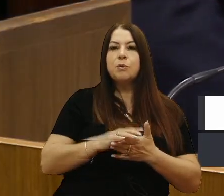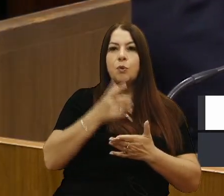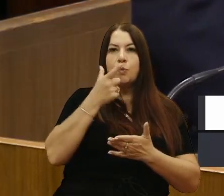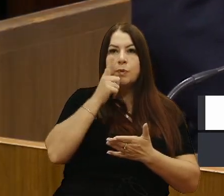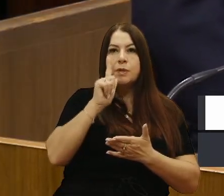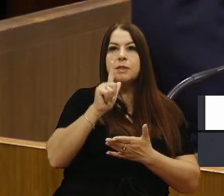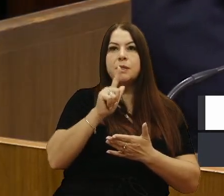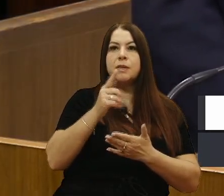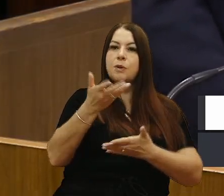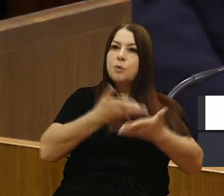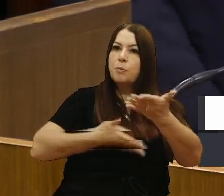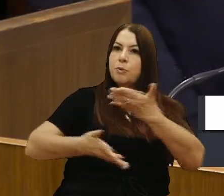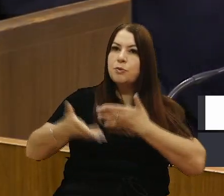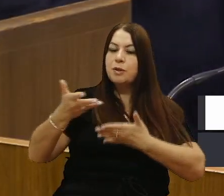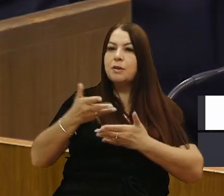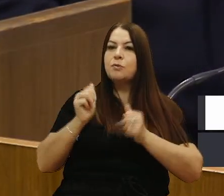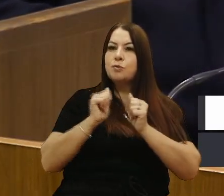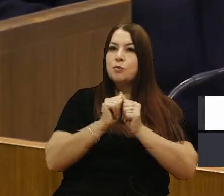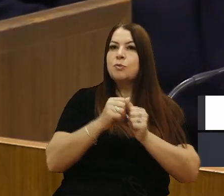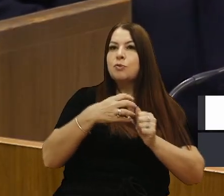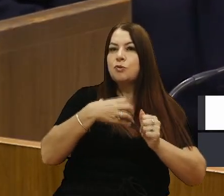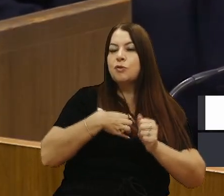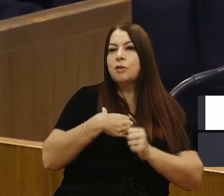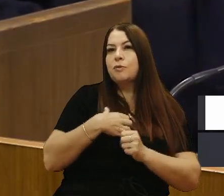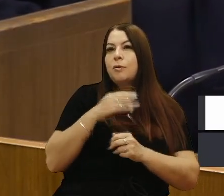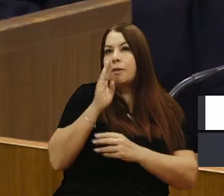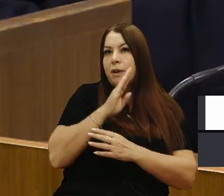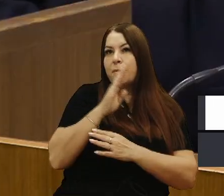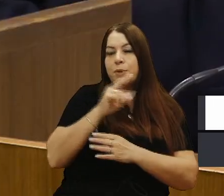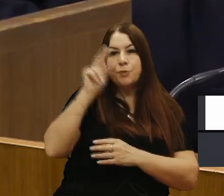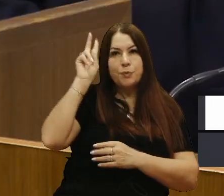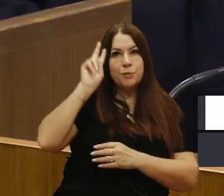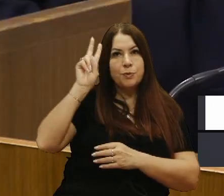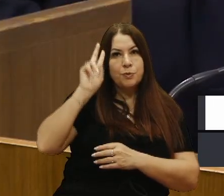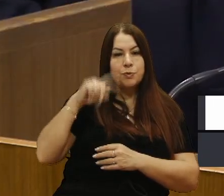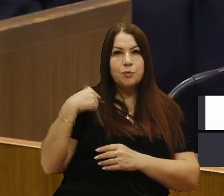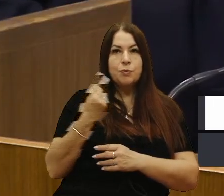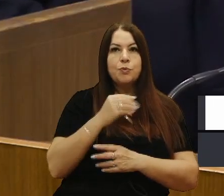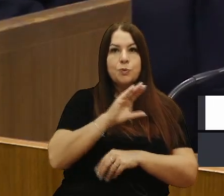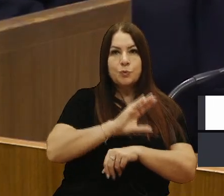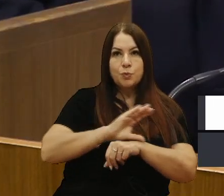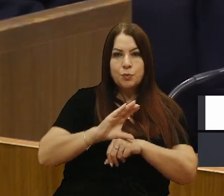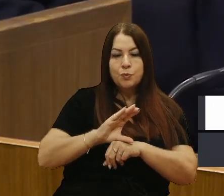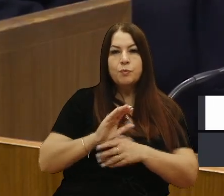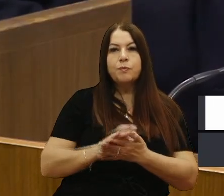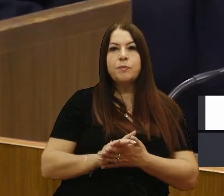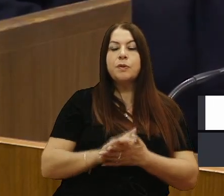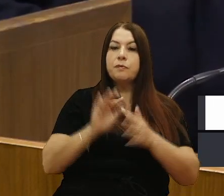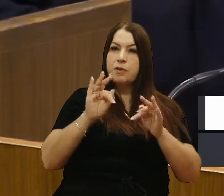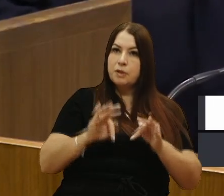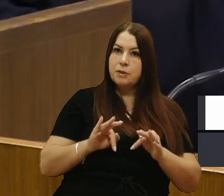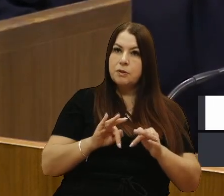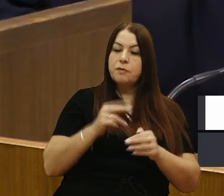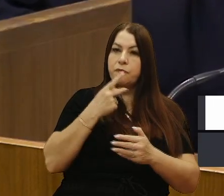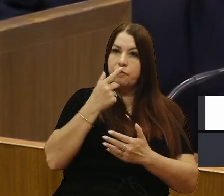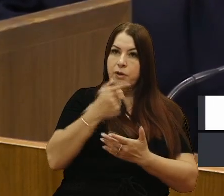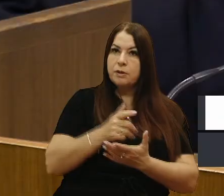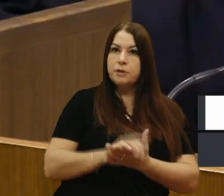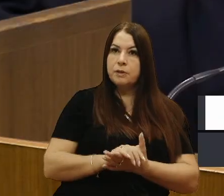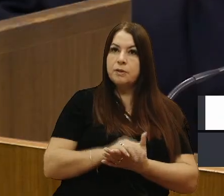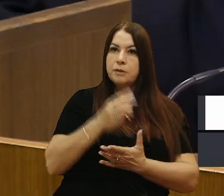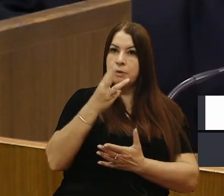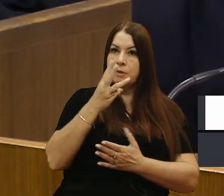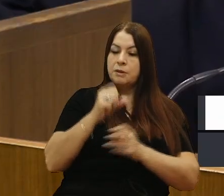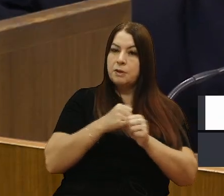possamos compartilhar, ainda que de forma breve, a história do nosso curso. Finalizo reafirmando: